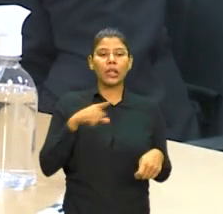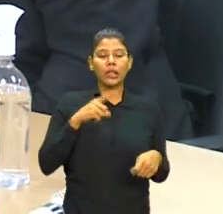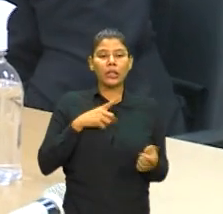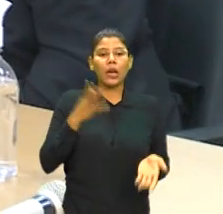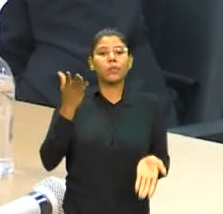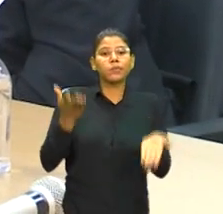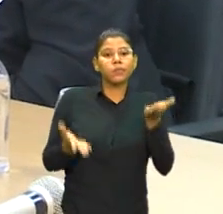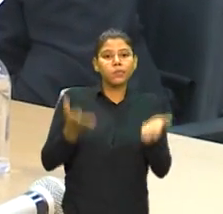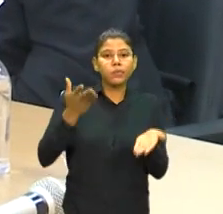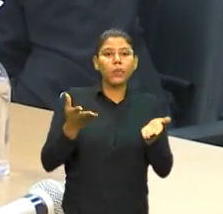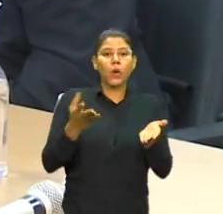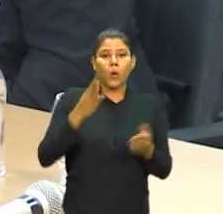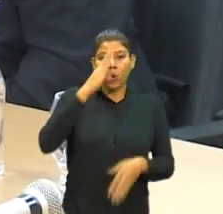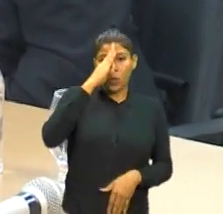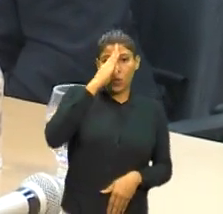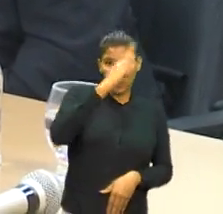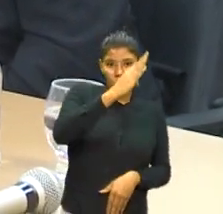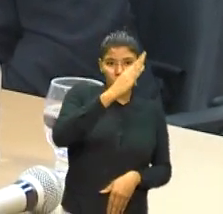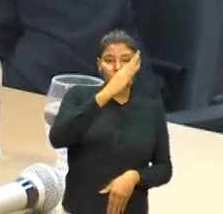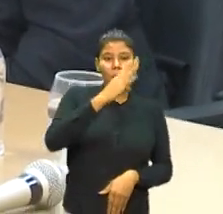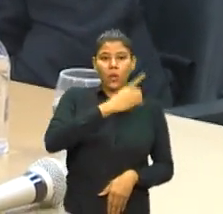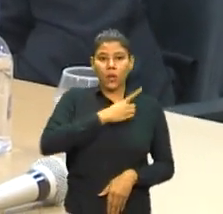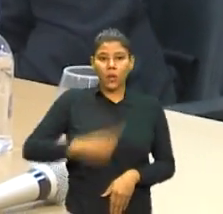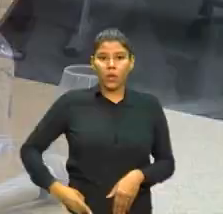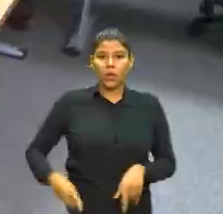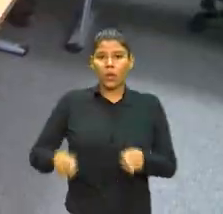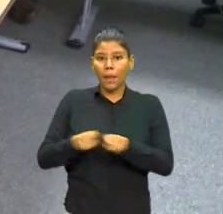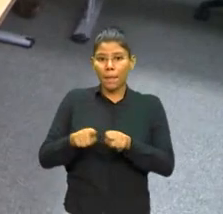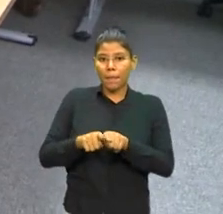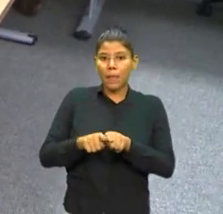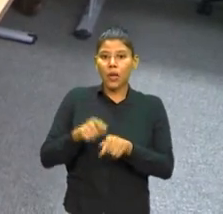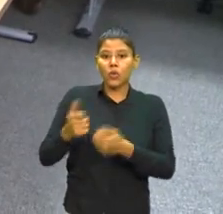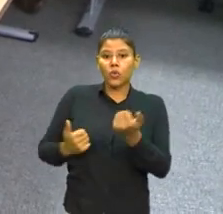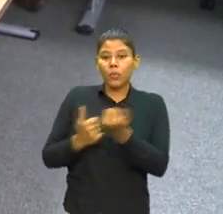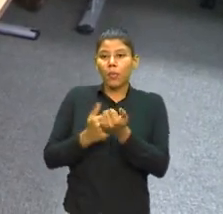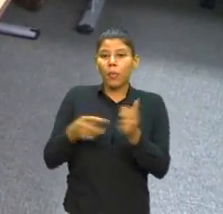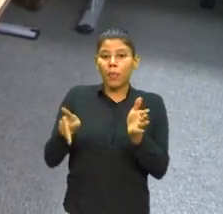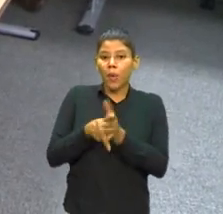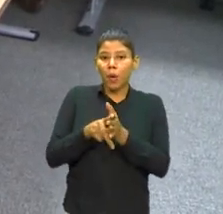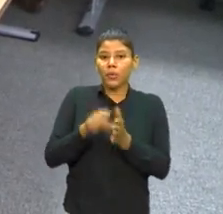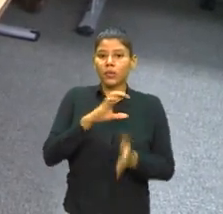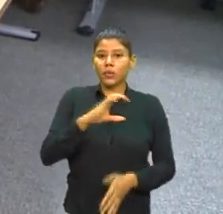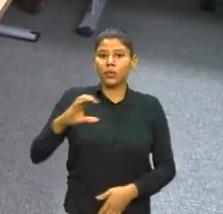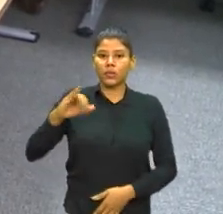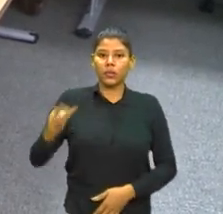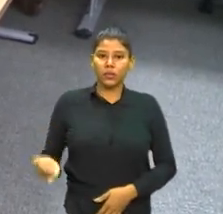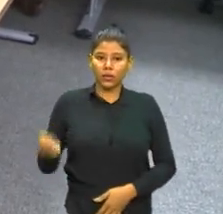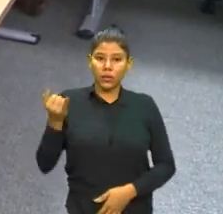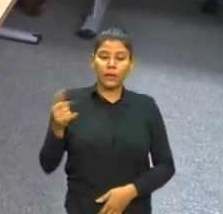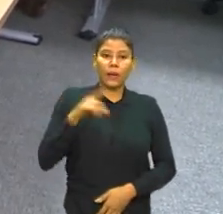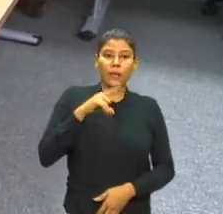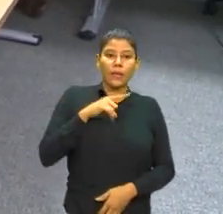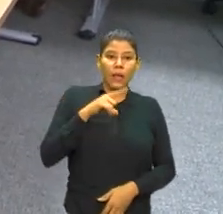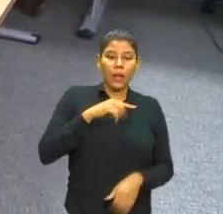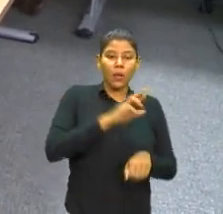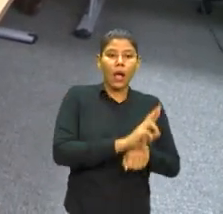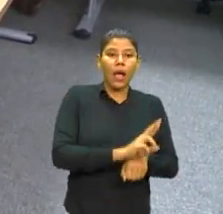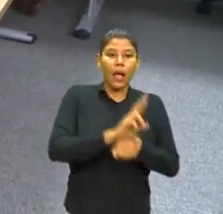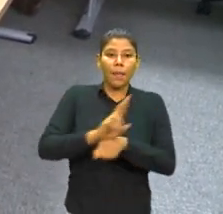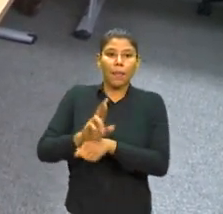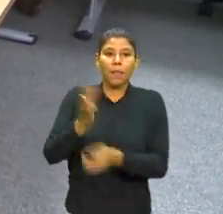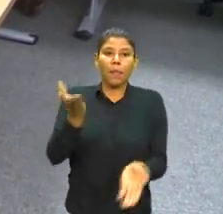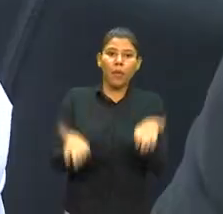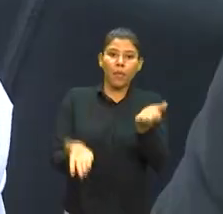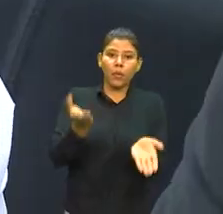suplentes da comissão de Constituição justiça e redação com uma representação proporcional dos partidos ou blocos